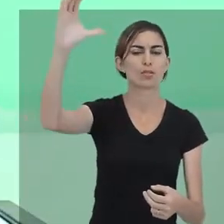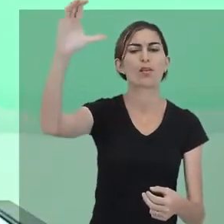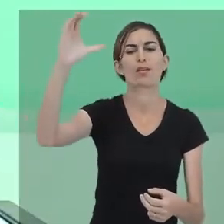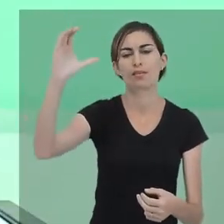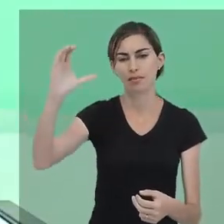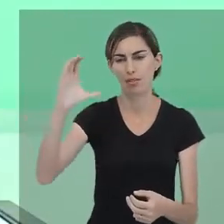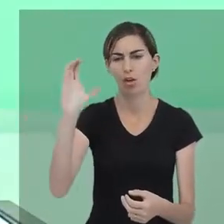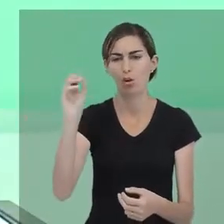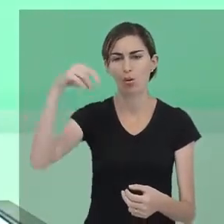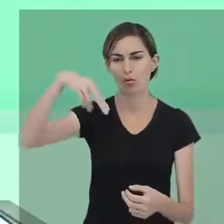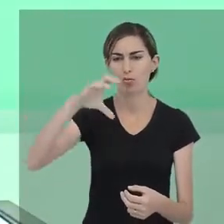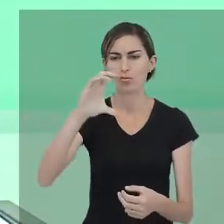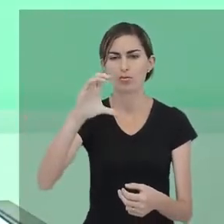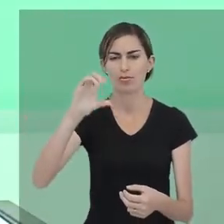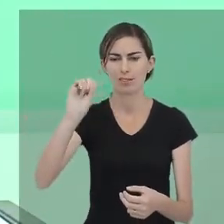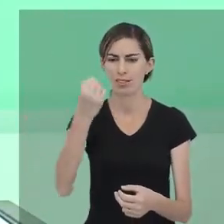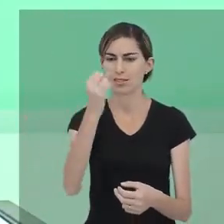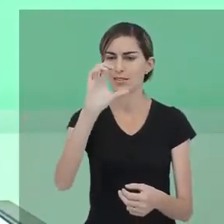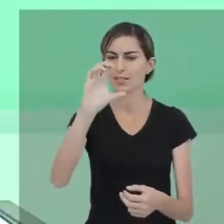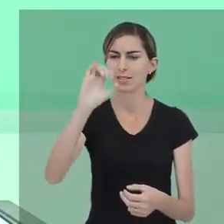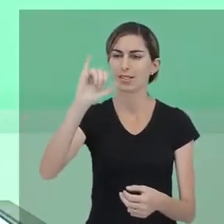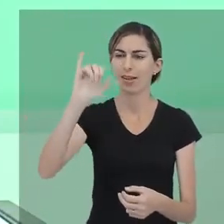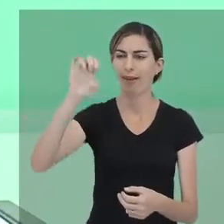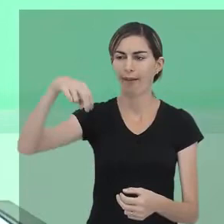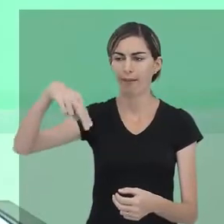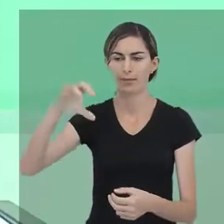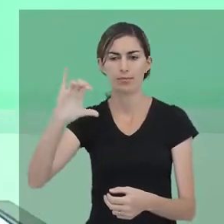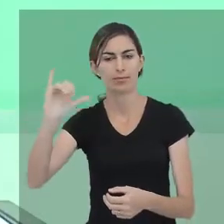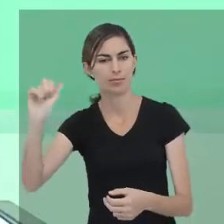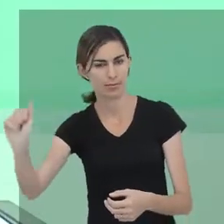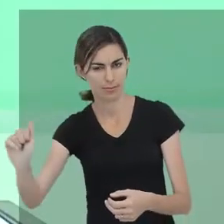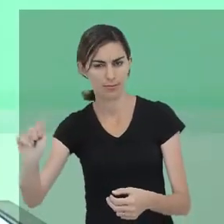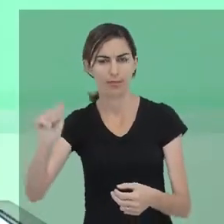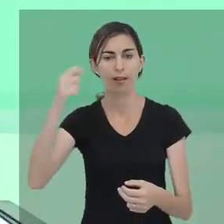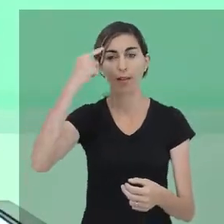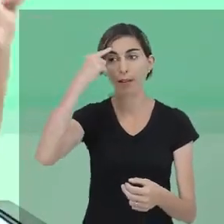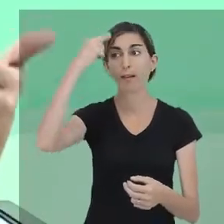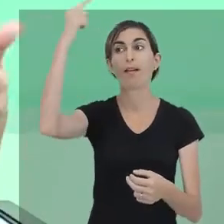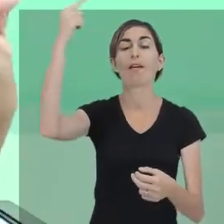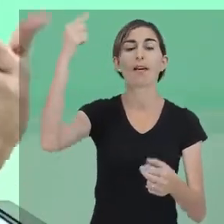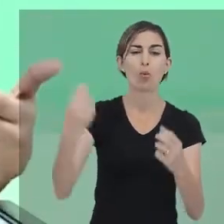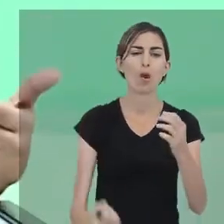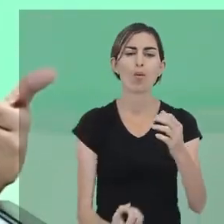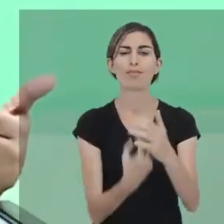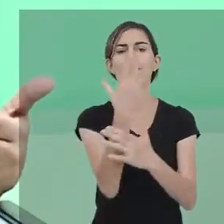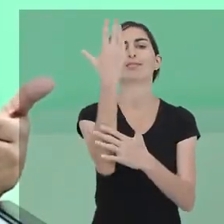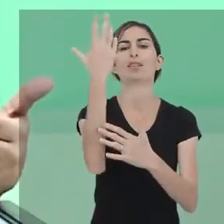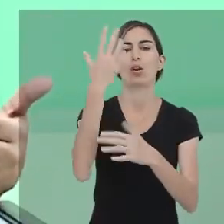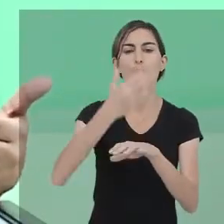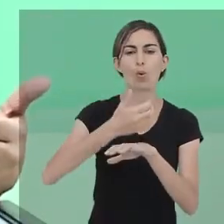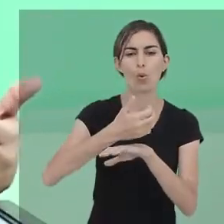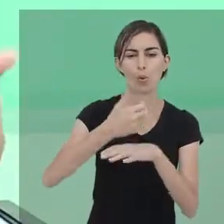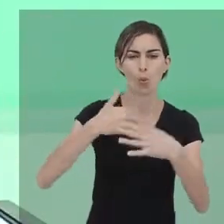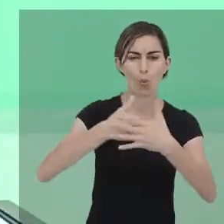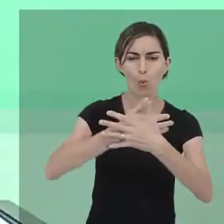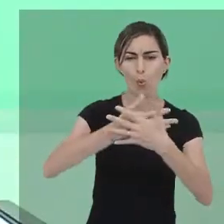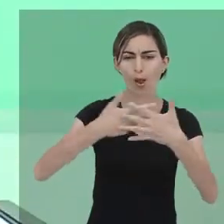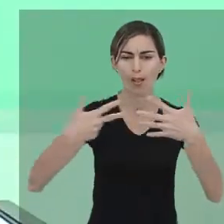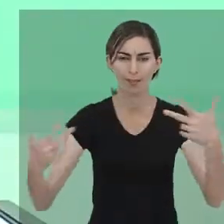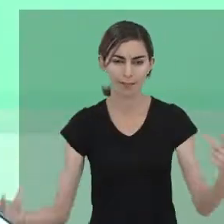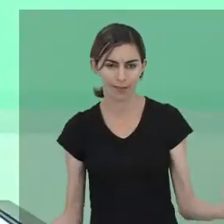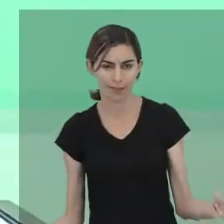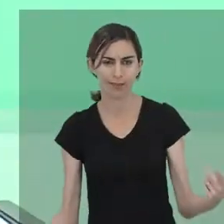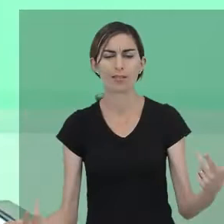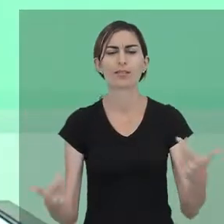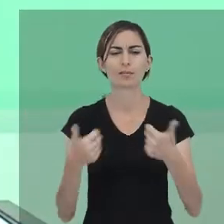consciência. Né? Então, esse ness, ele vai dar a ideia de você transformar uma qualidade